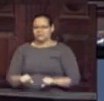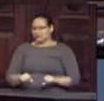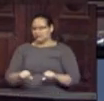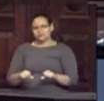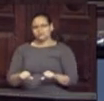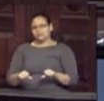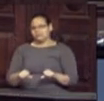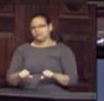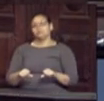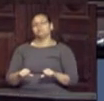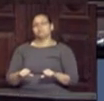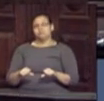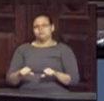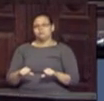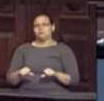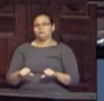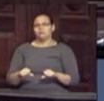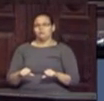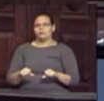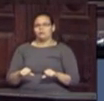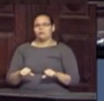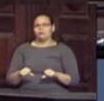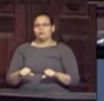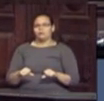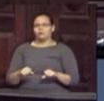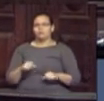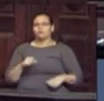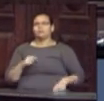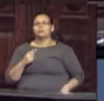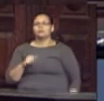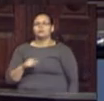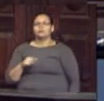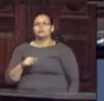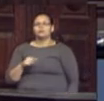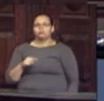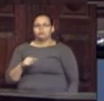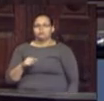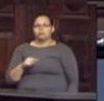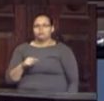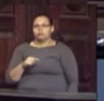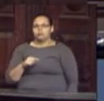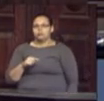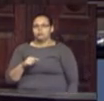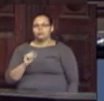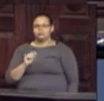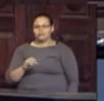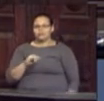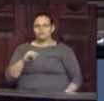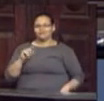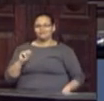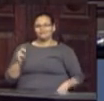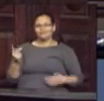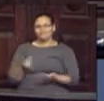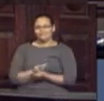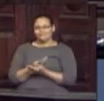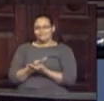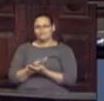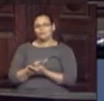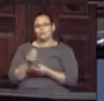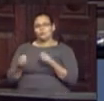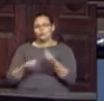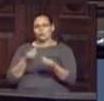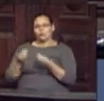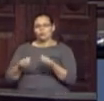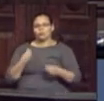decrépita. E colabora para isso, contribui para isso, situações como